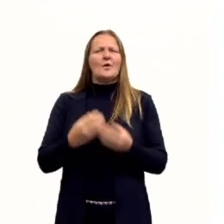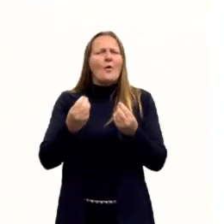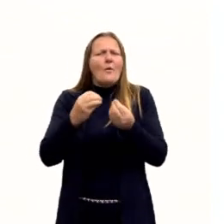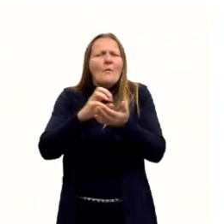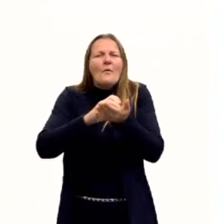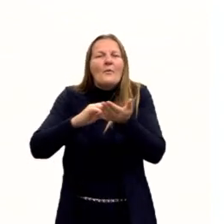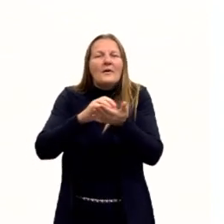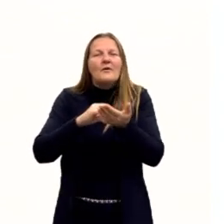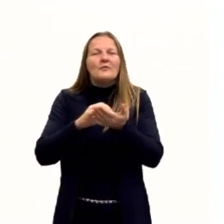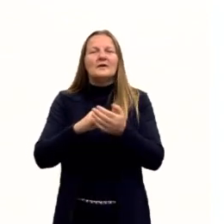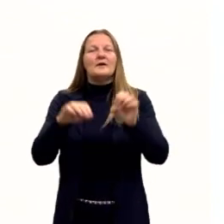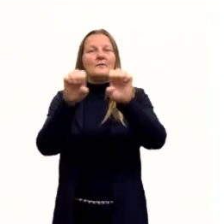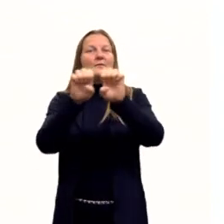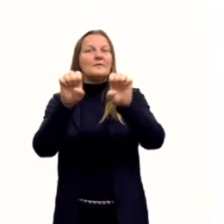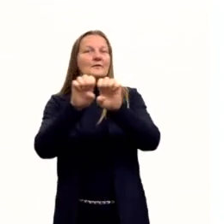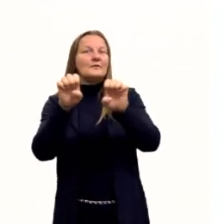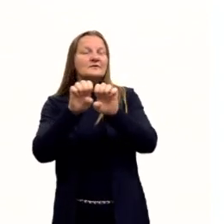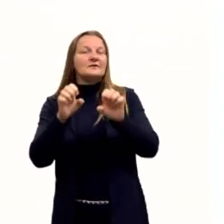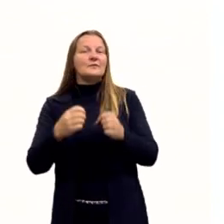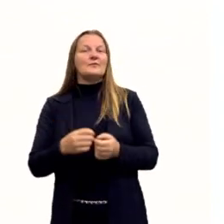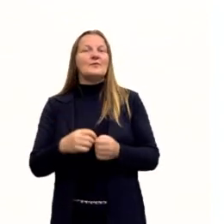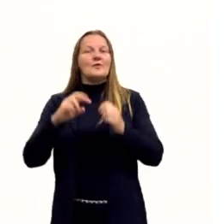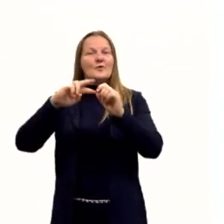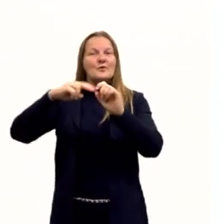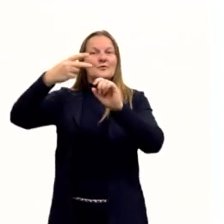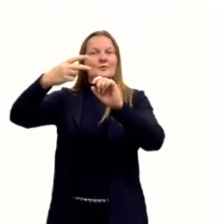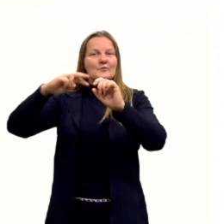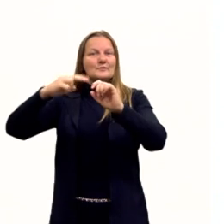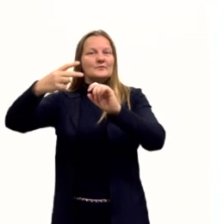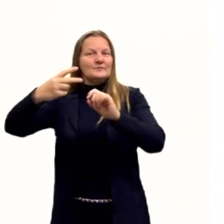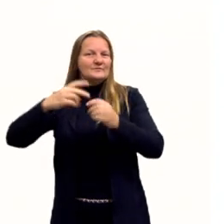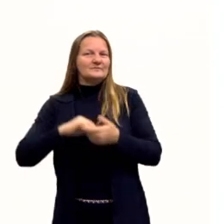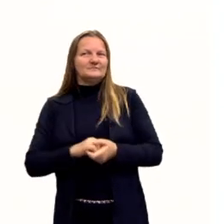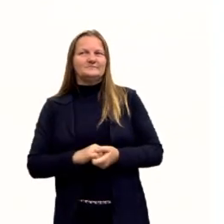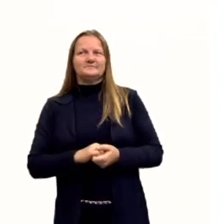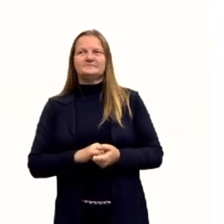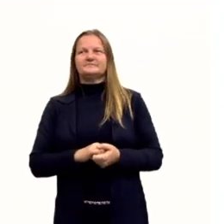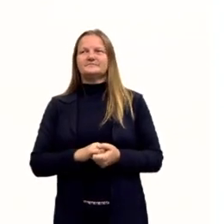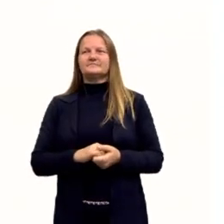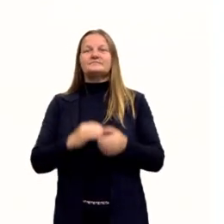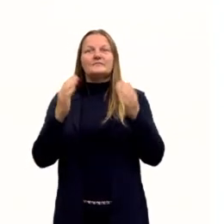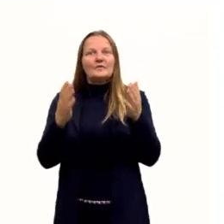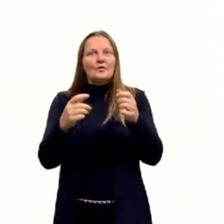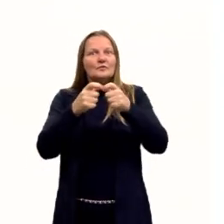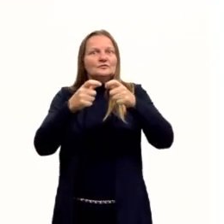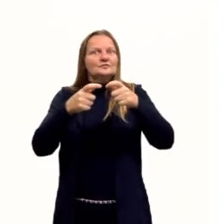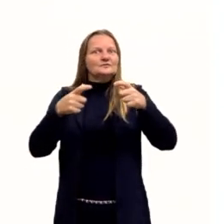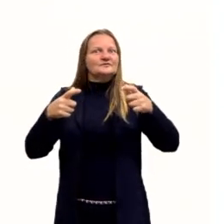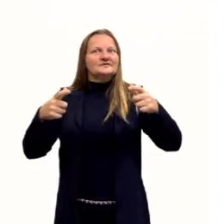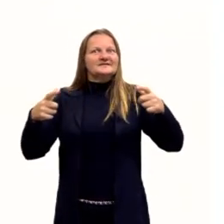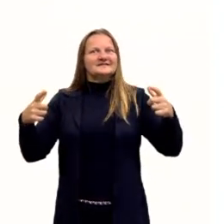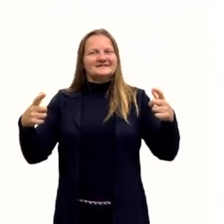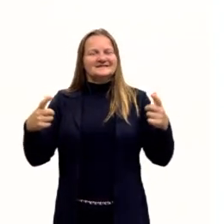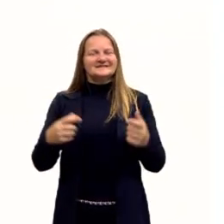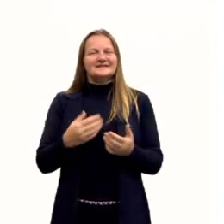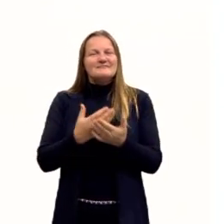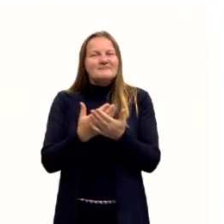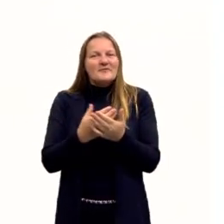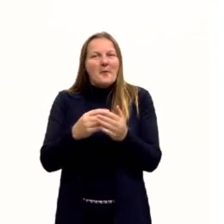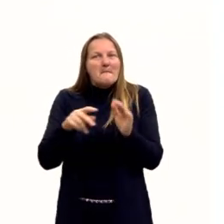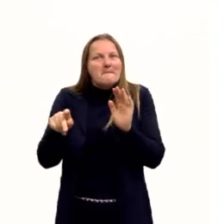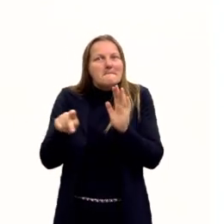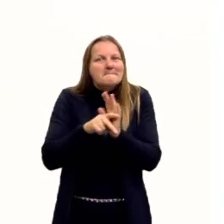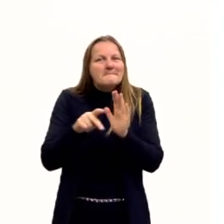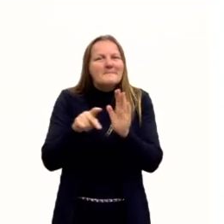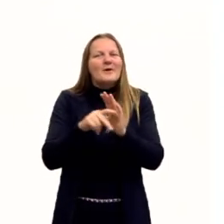colar uma equação exponencial então agora nós vamos expandir um pouco mais para o